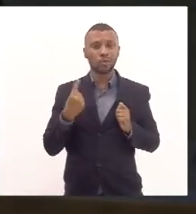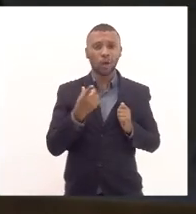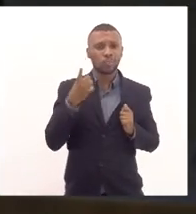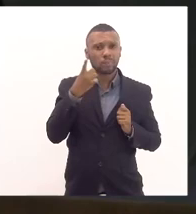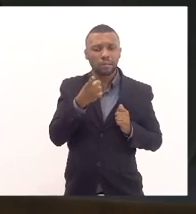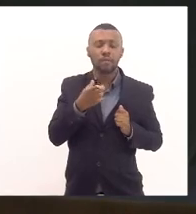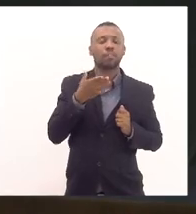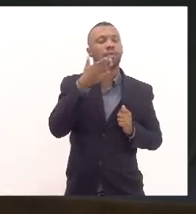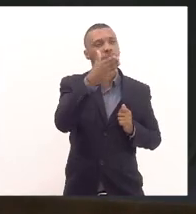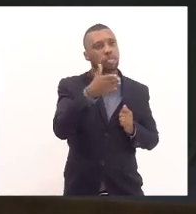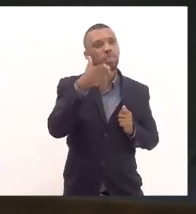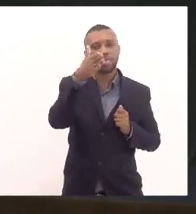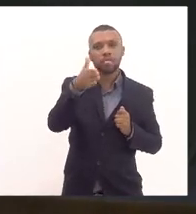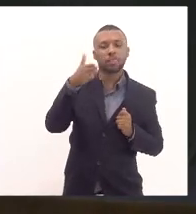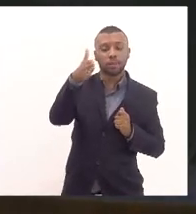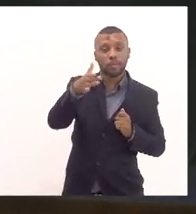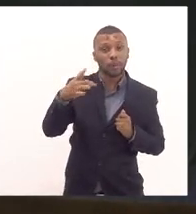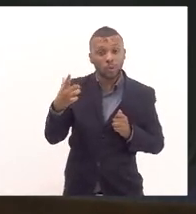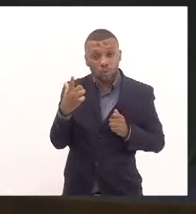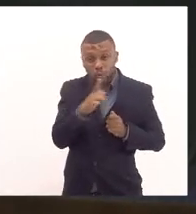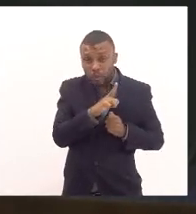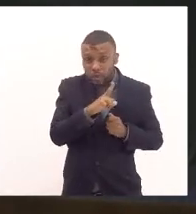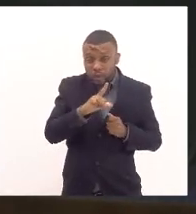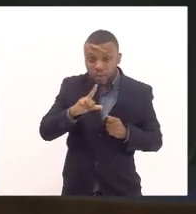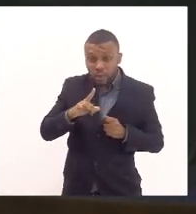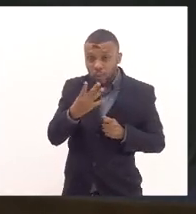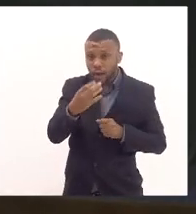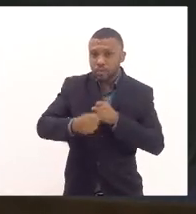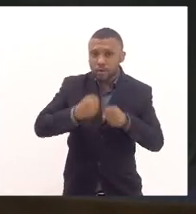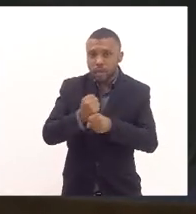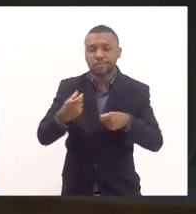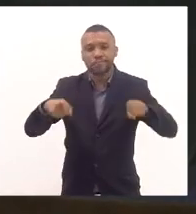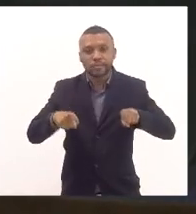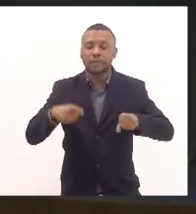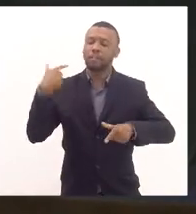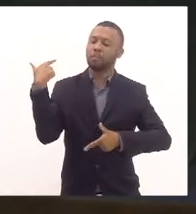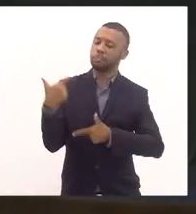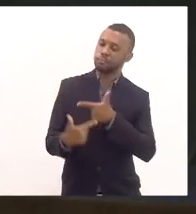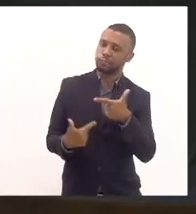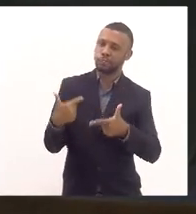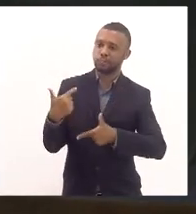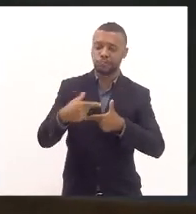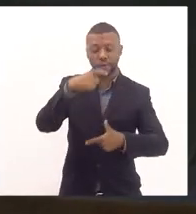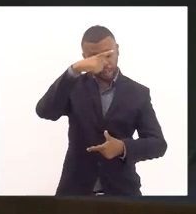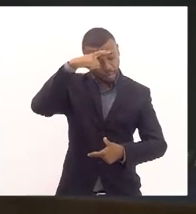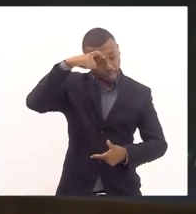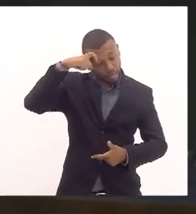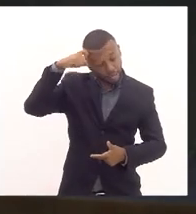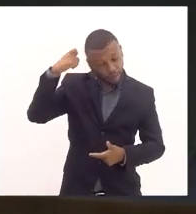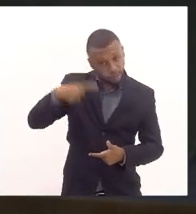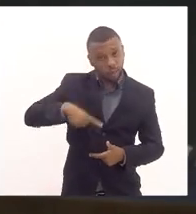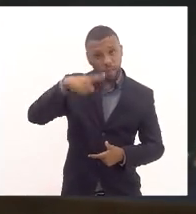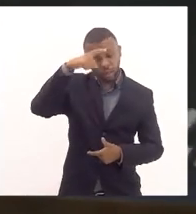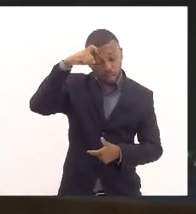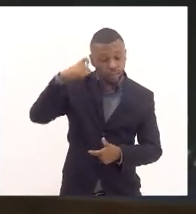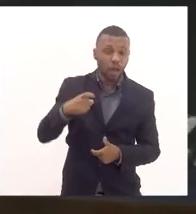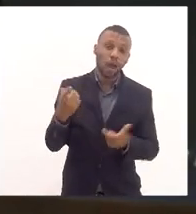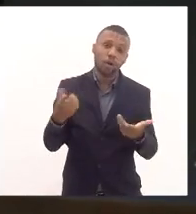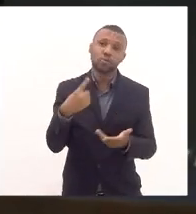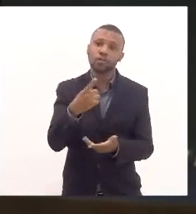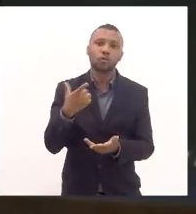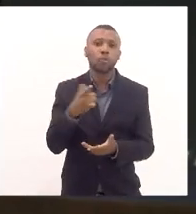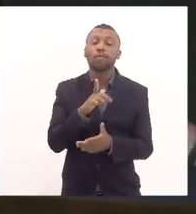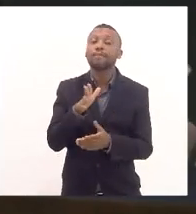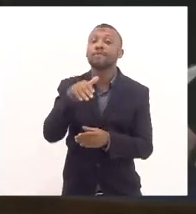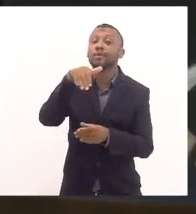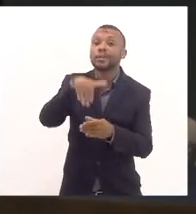todo lado para gente ganhar quatro anos de Mandato tem que trabalhar só a camisa gastar sola de sapato Agora nós estamos voltando